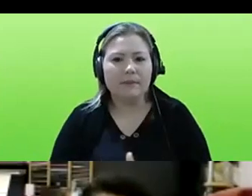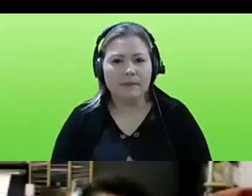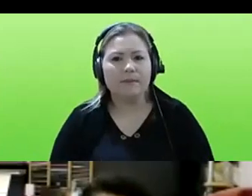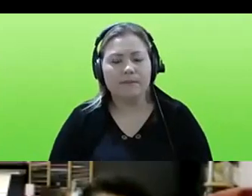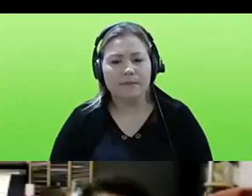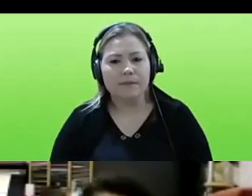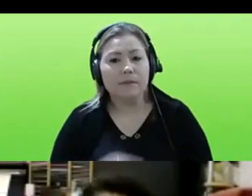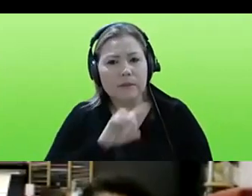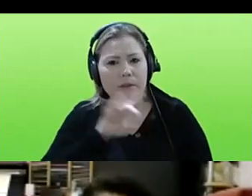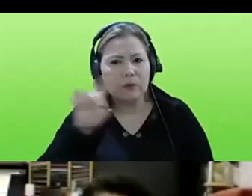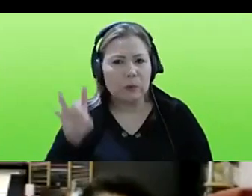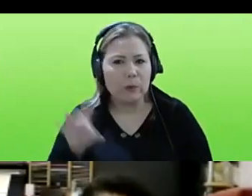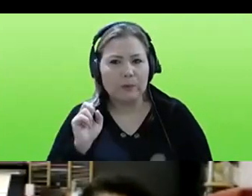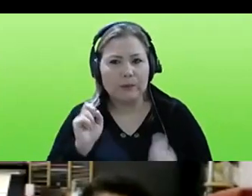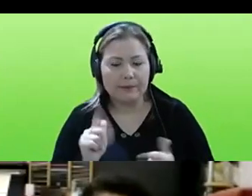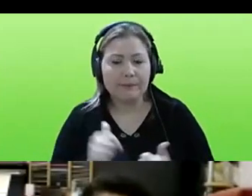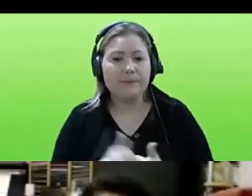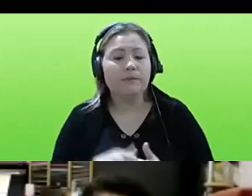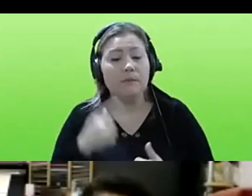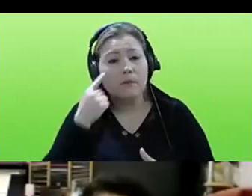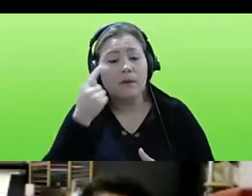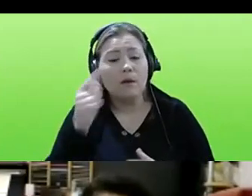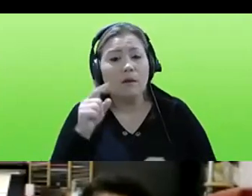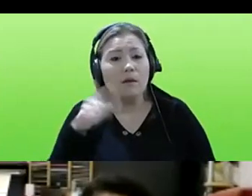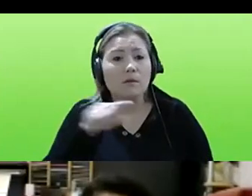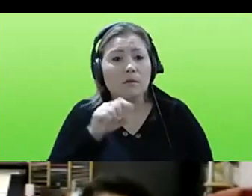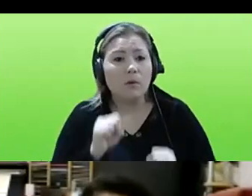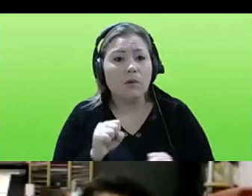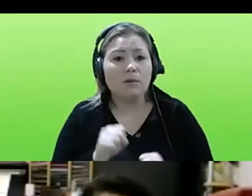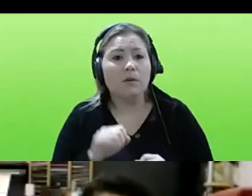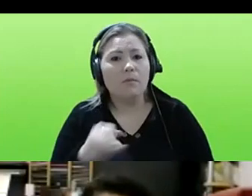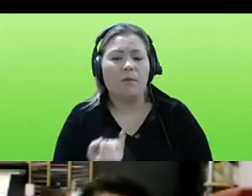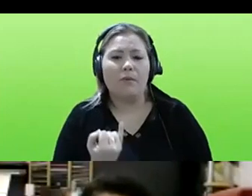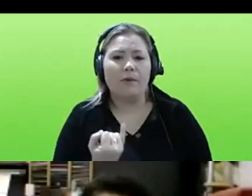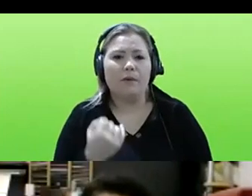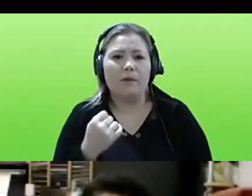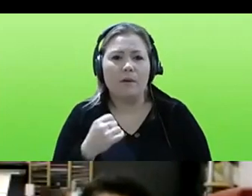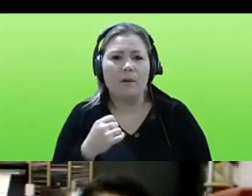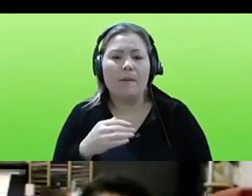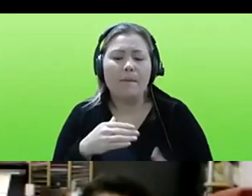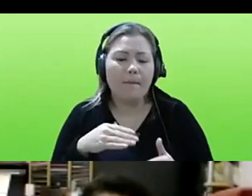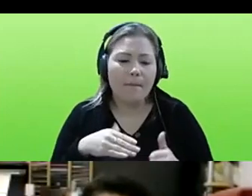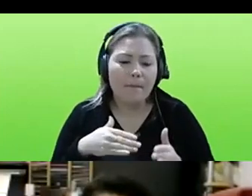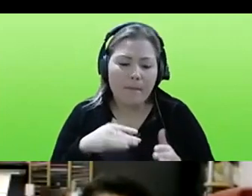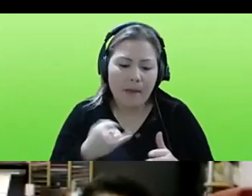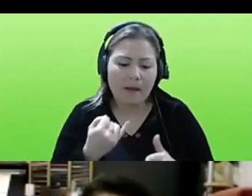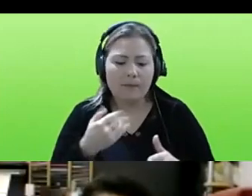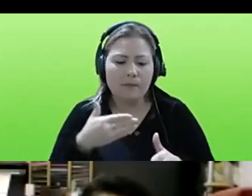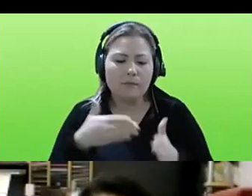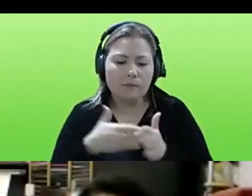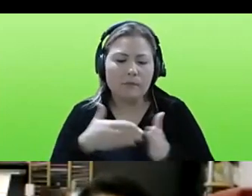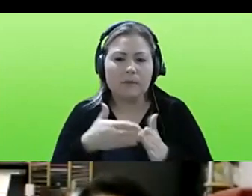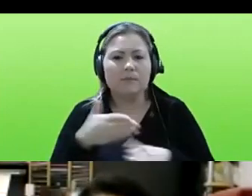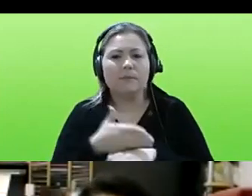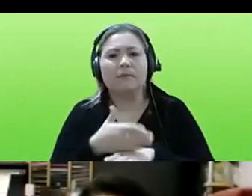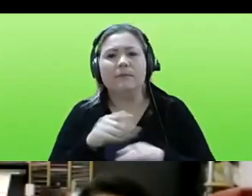individual. Tá certo? A ideia é que você possa aproveitar ao máximo a sua participação nesse seminário. Então, tanto